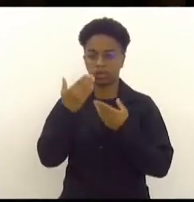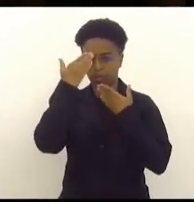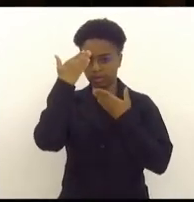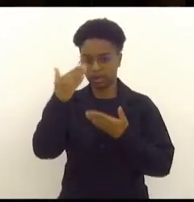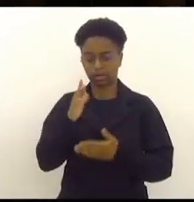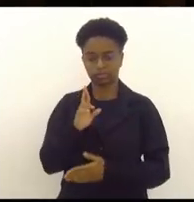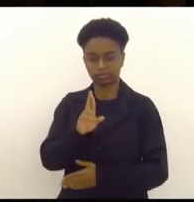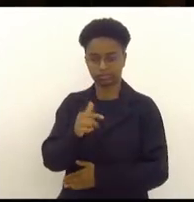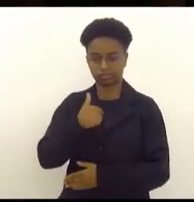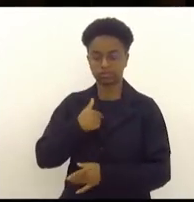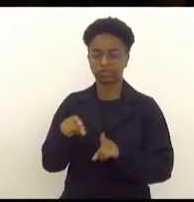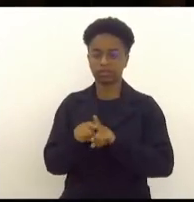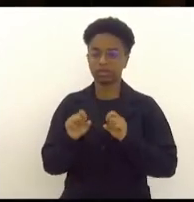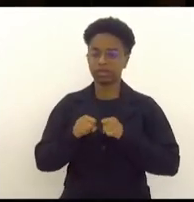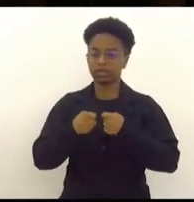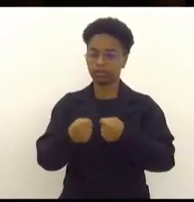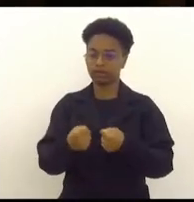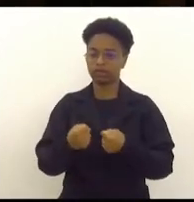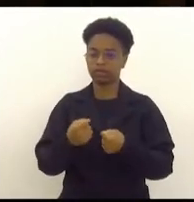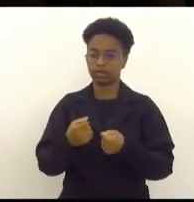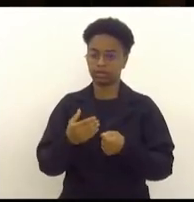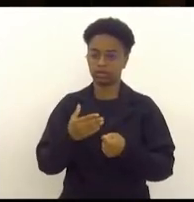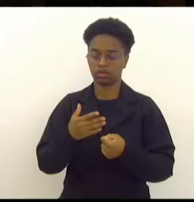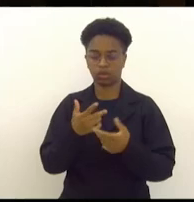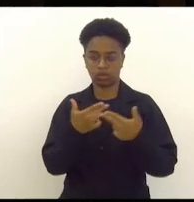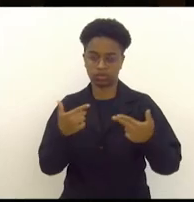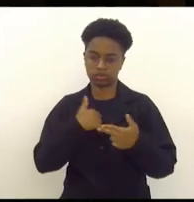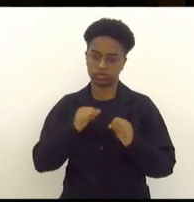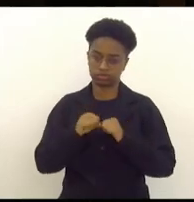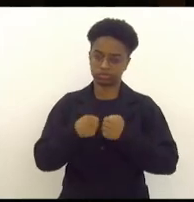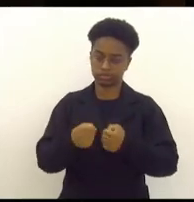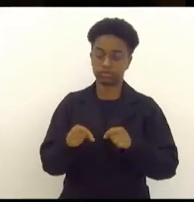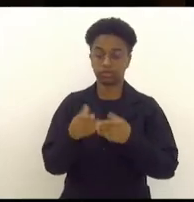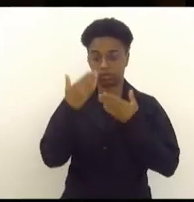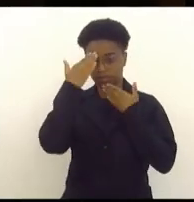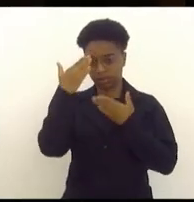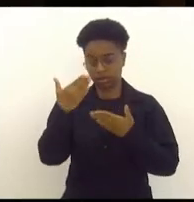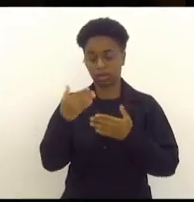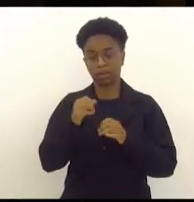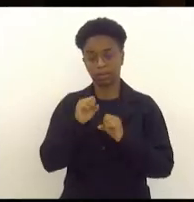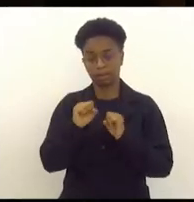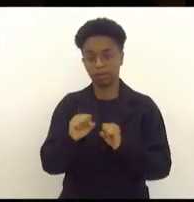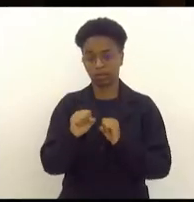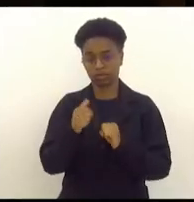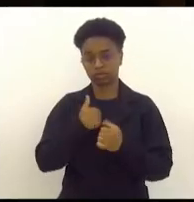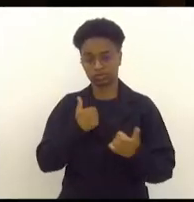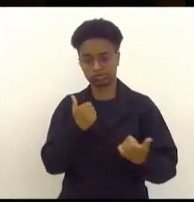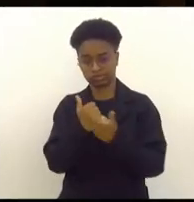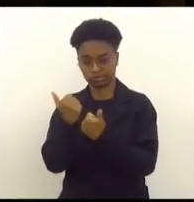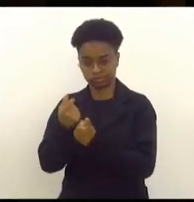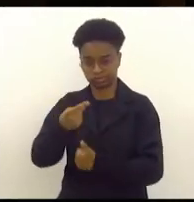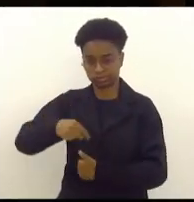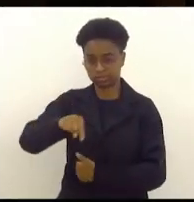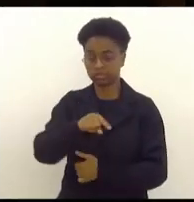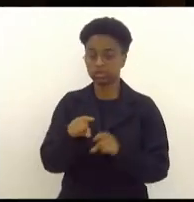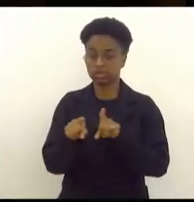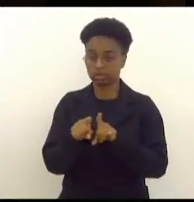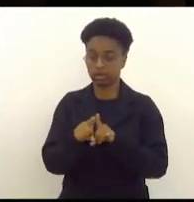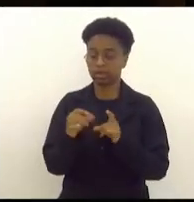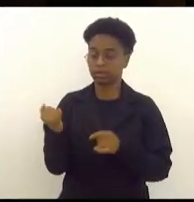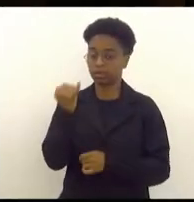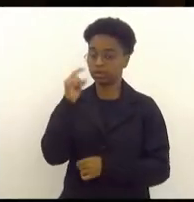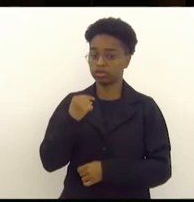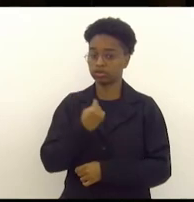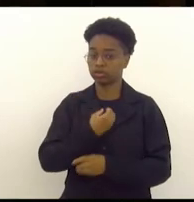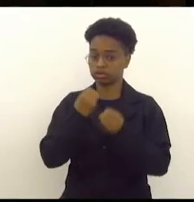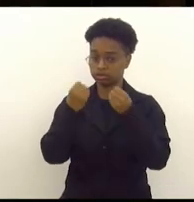representando e defendendo o que eu defendo então muito obrigado pode contar comigo e Rodrigo outra coisa também que é importante a gente enfatizar